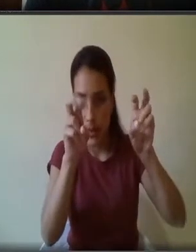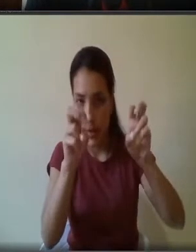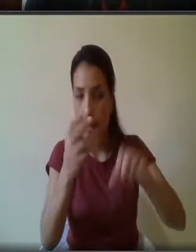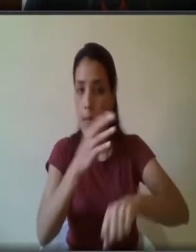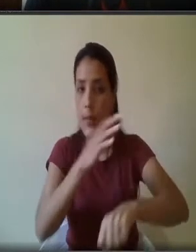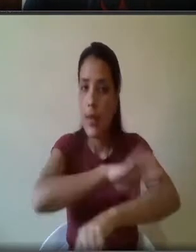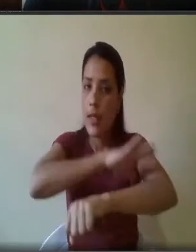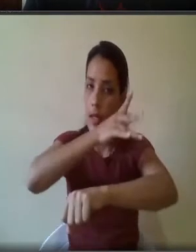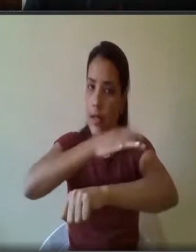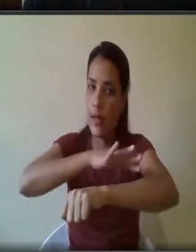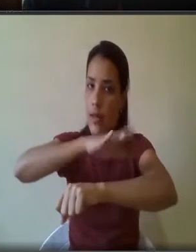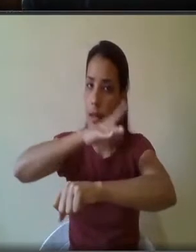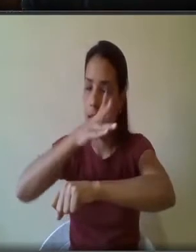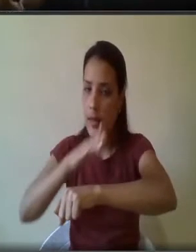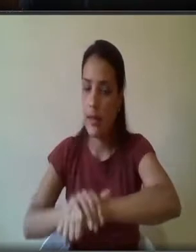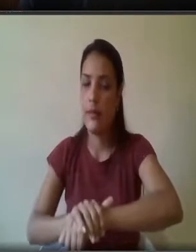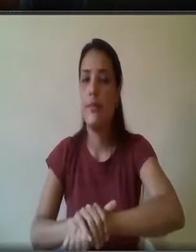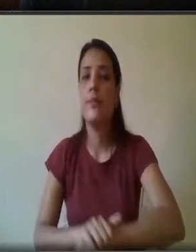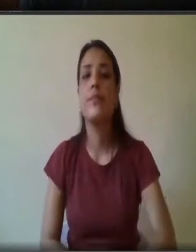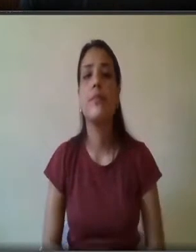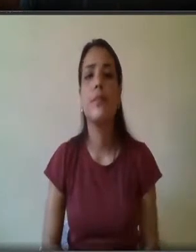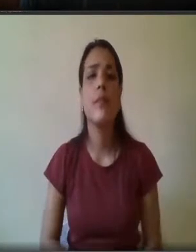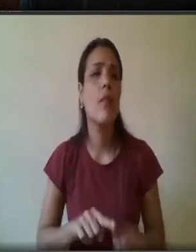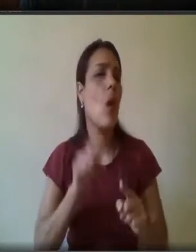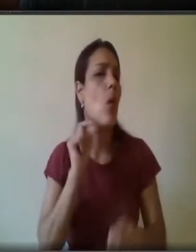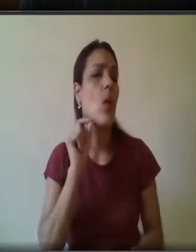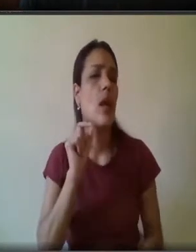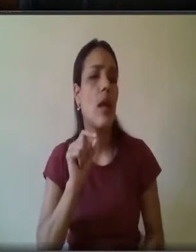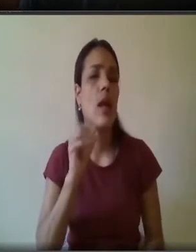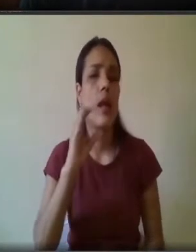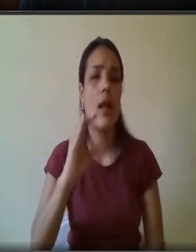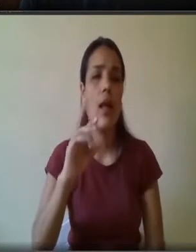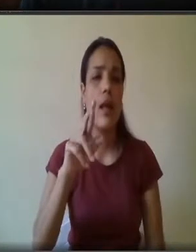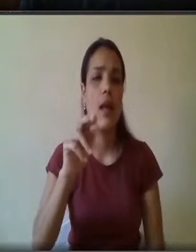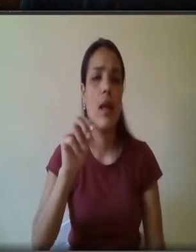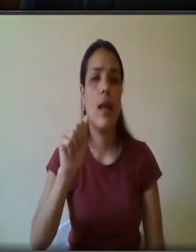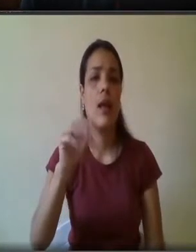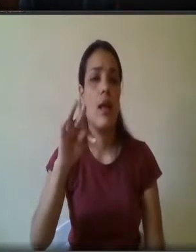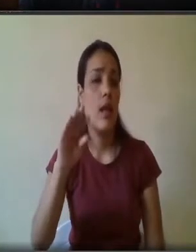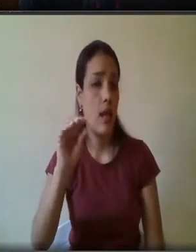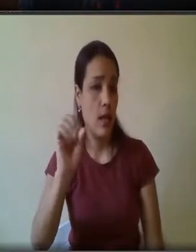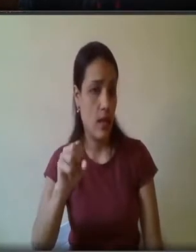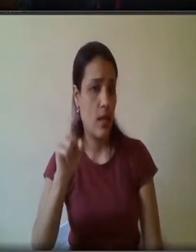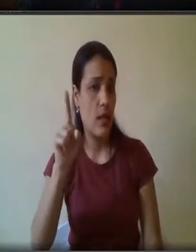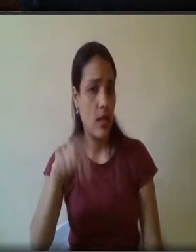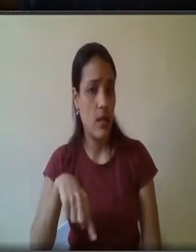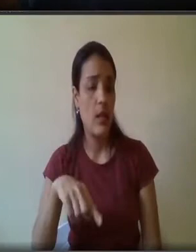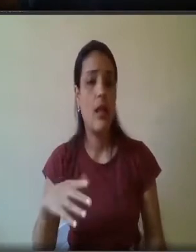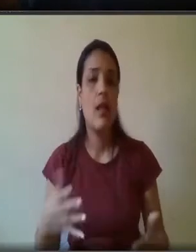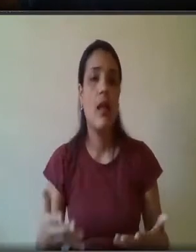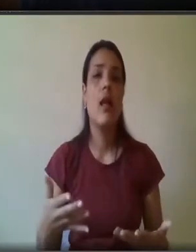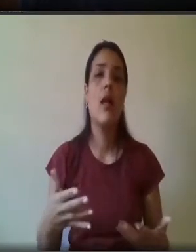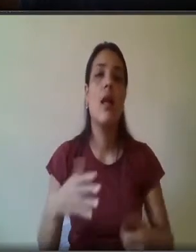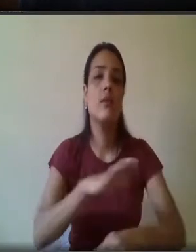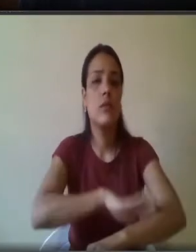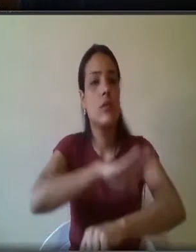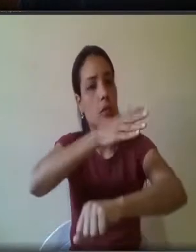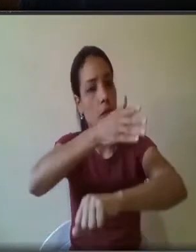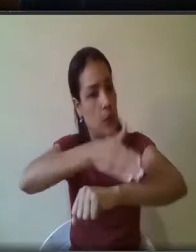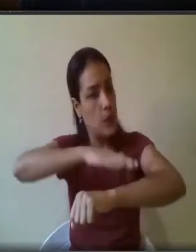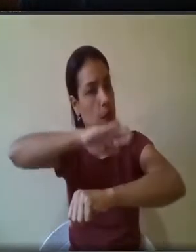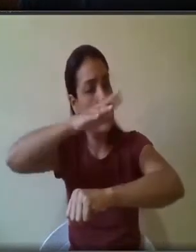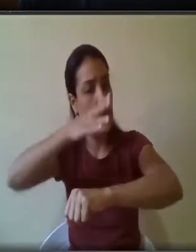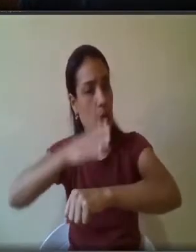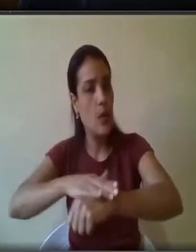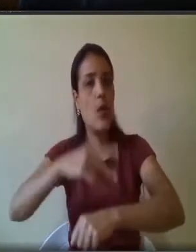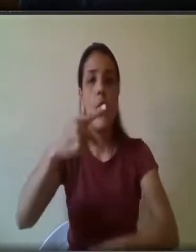plataformas, esses terrenos mais antigos que a gente acabou de chamar de planalto aí, tá? Aí, mais uma vez aqui, os tipos de